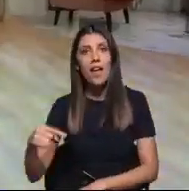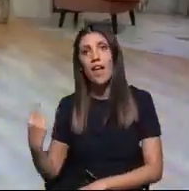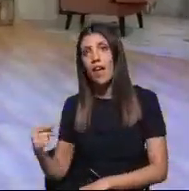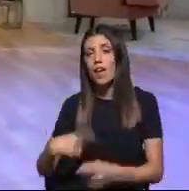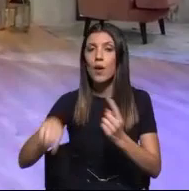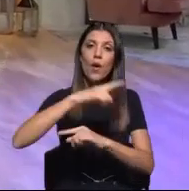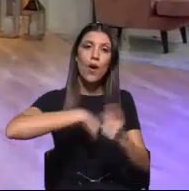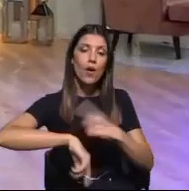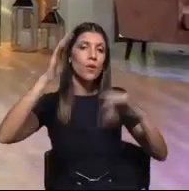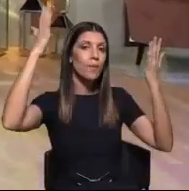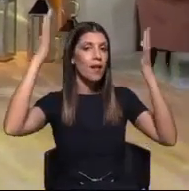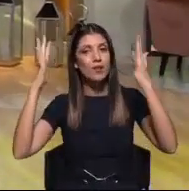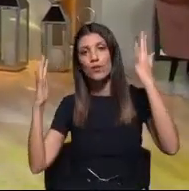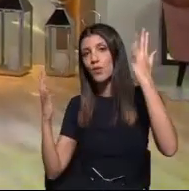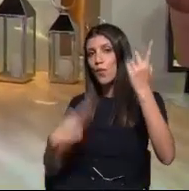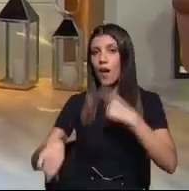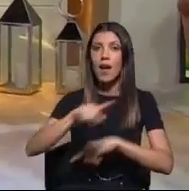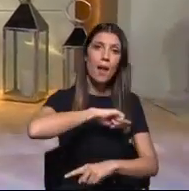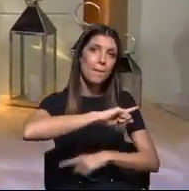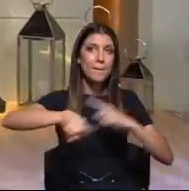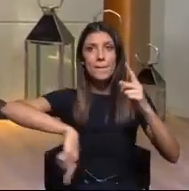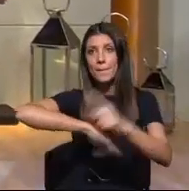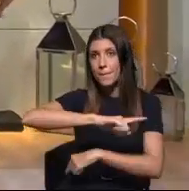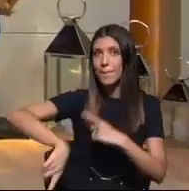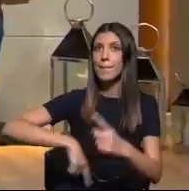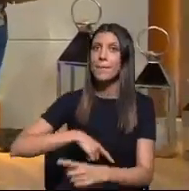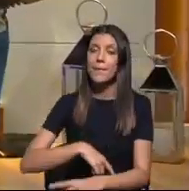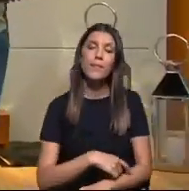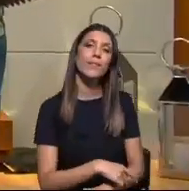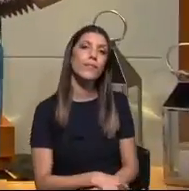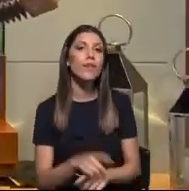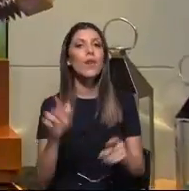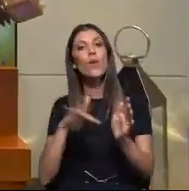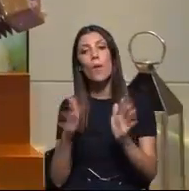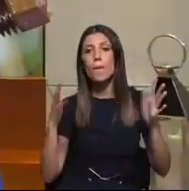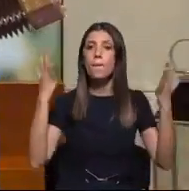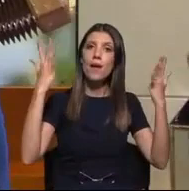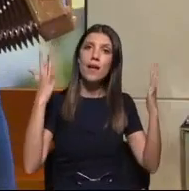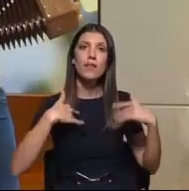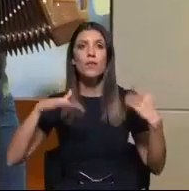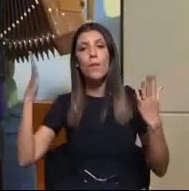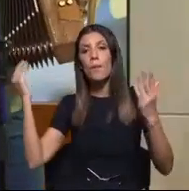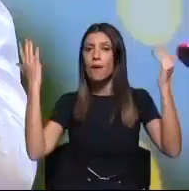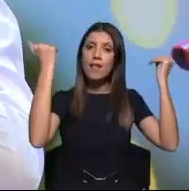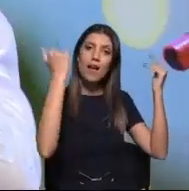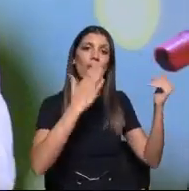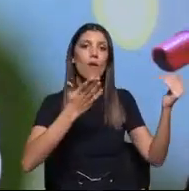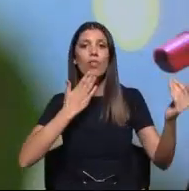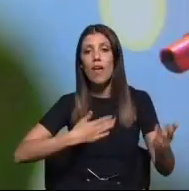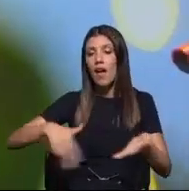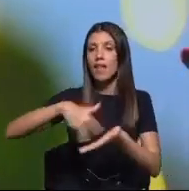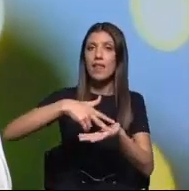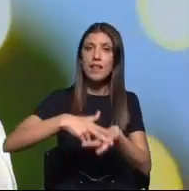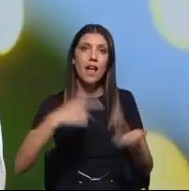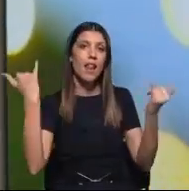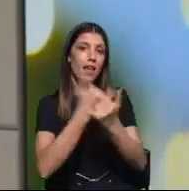Roda, roda de braços no ar, um passo que vai e outro que vem. O manhão é que nos faz dançar, alegria é o